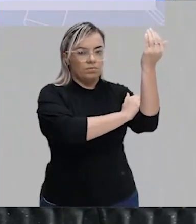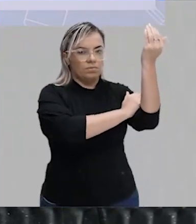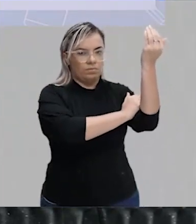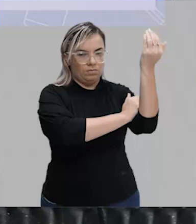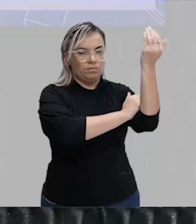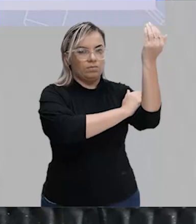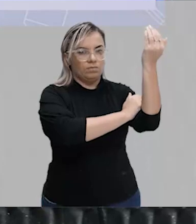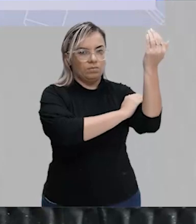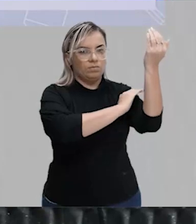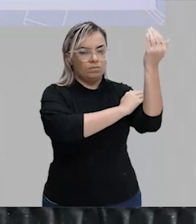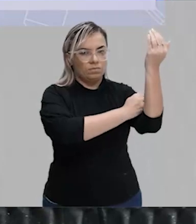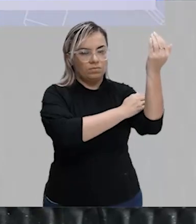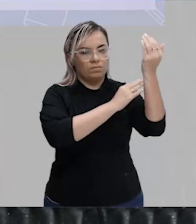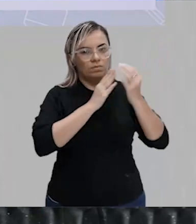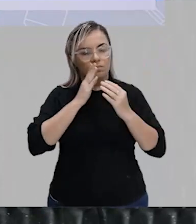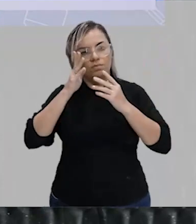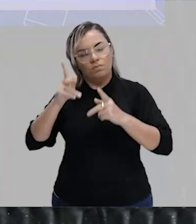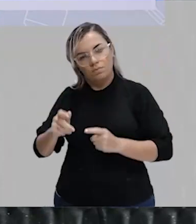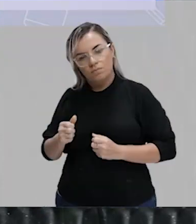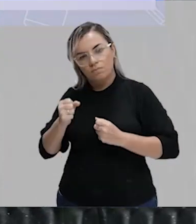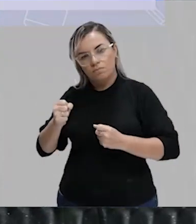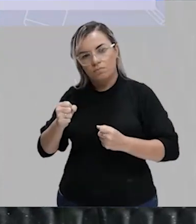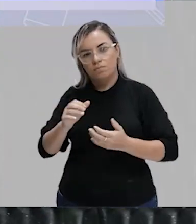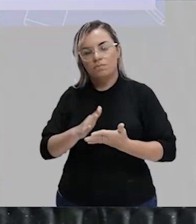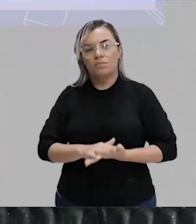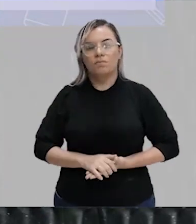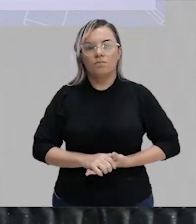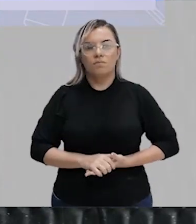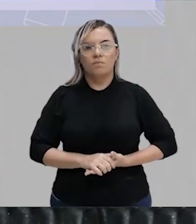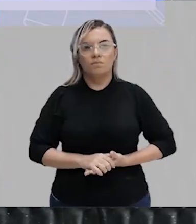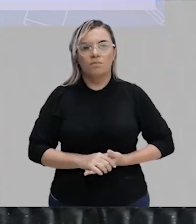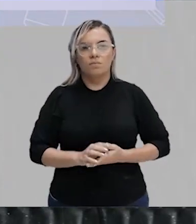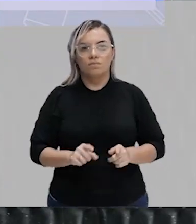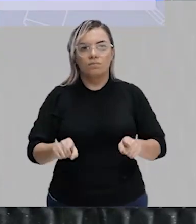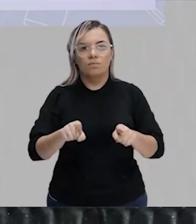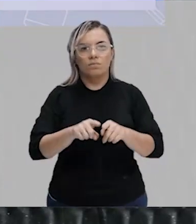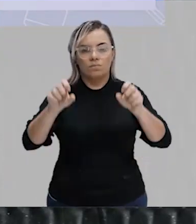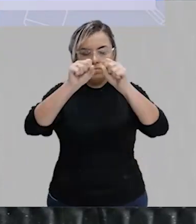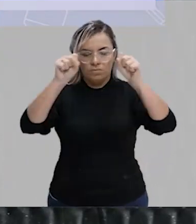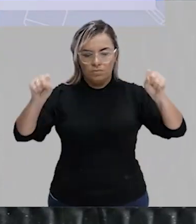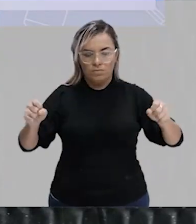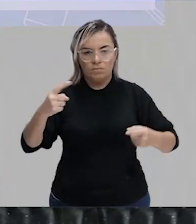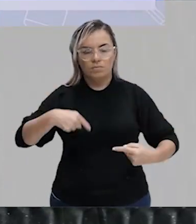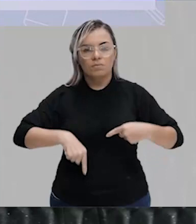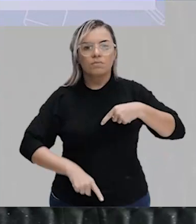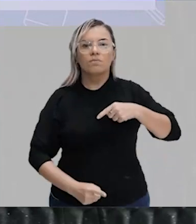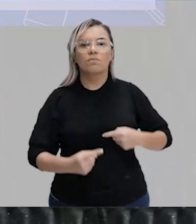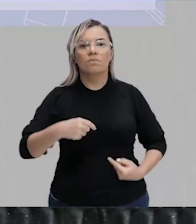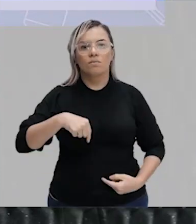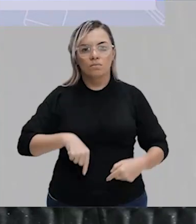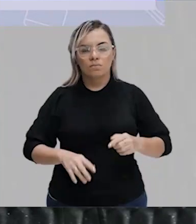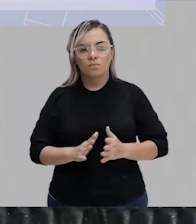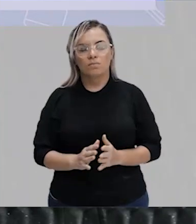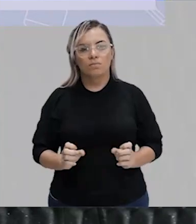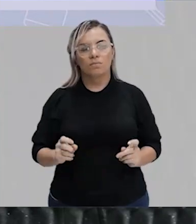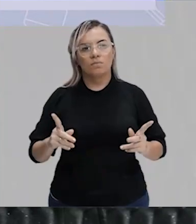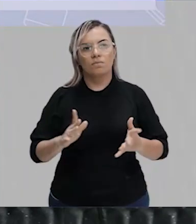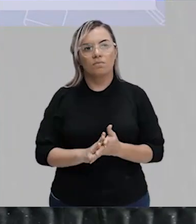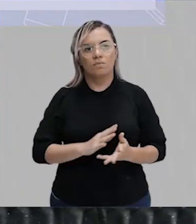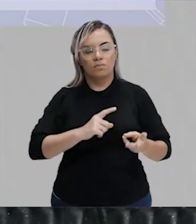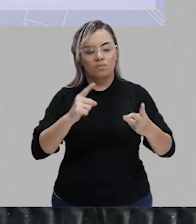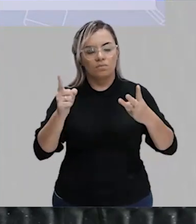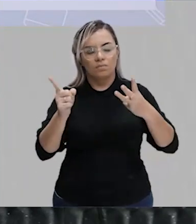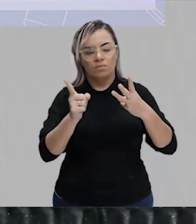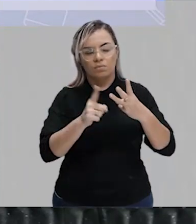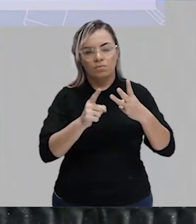os músculos, vai dar origem ao sistema circulatório, ok, pessoal? E a